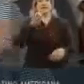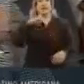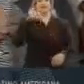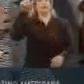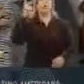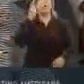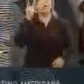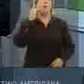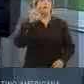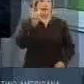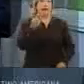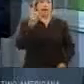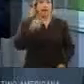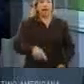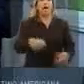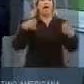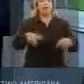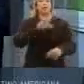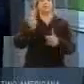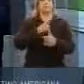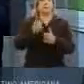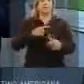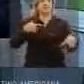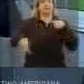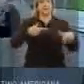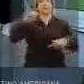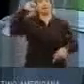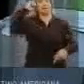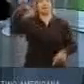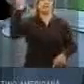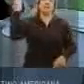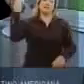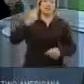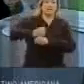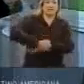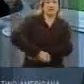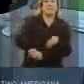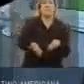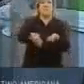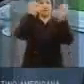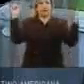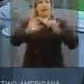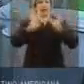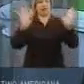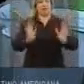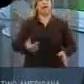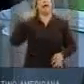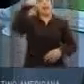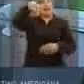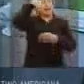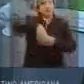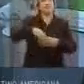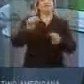no estado do Ceará, onde primeiros trabalhadores negros, os escravos se libertaram. E lá nós vamos fazer